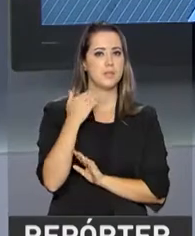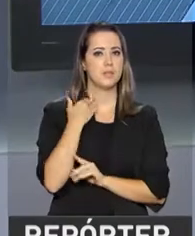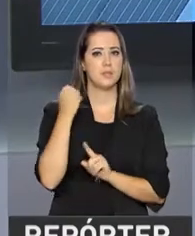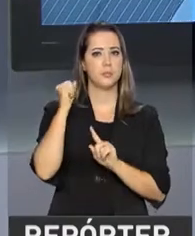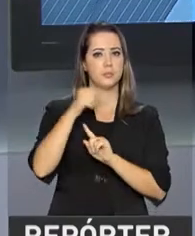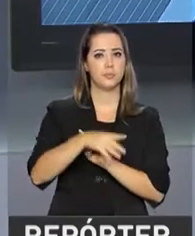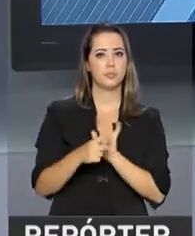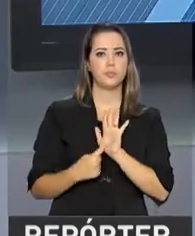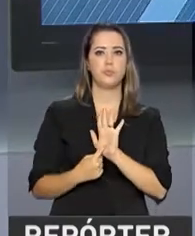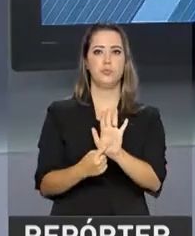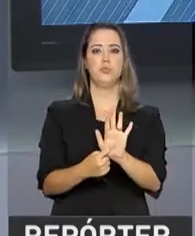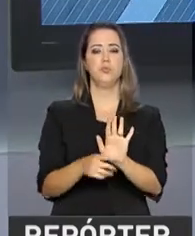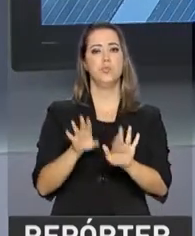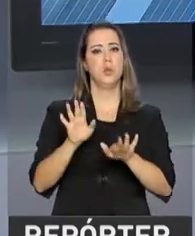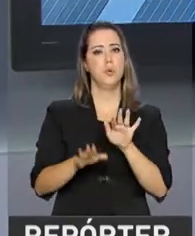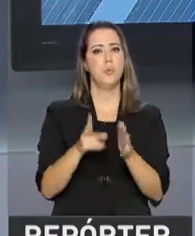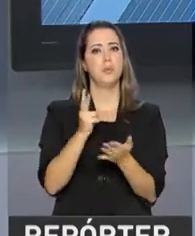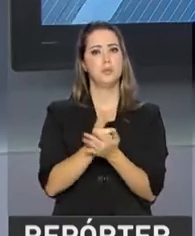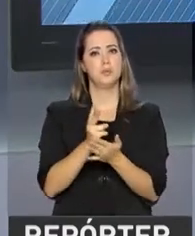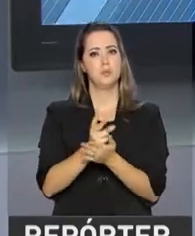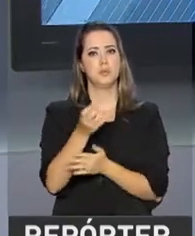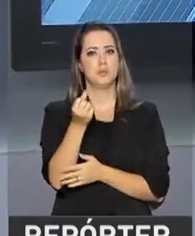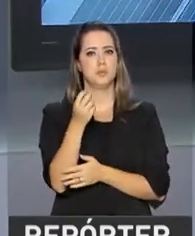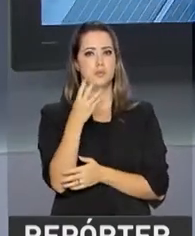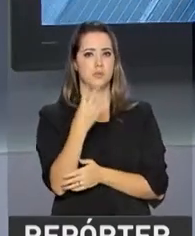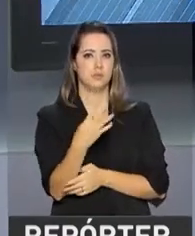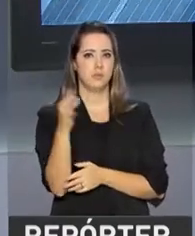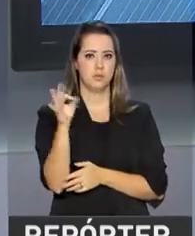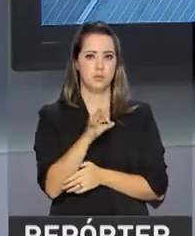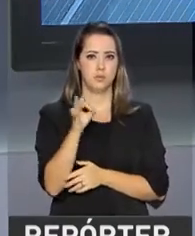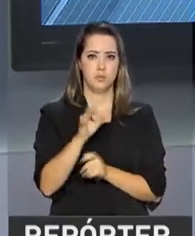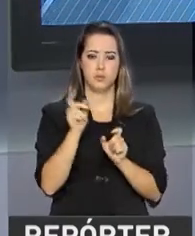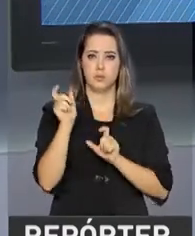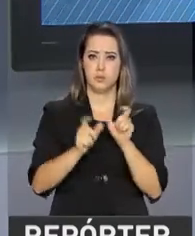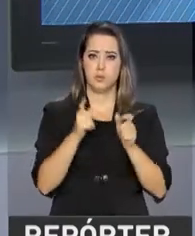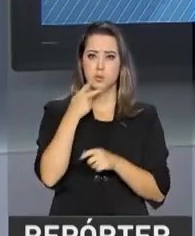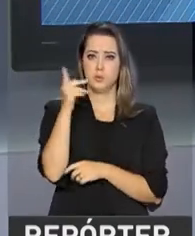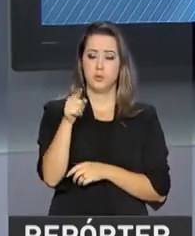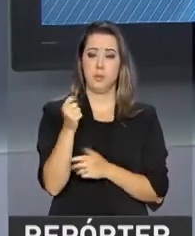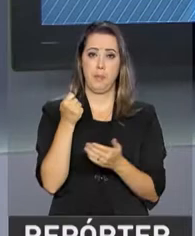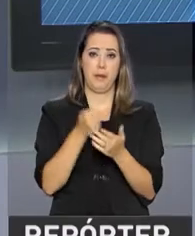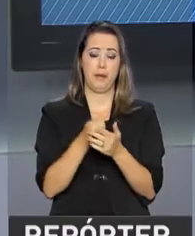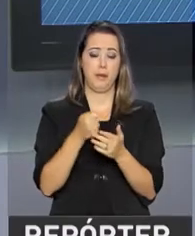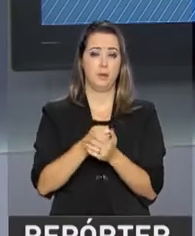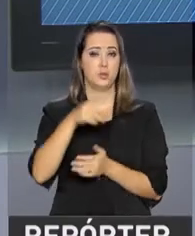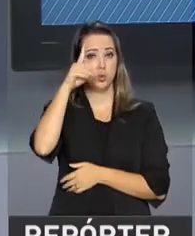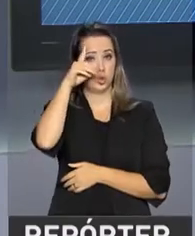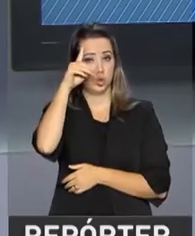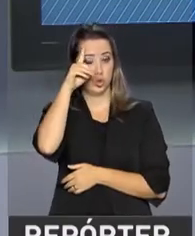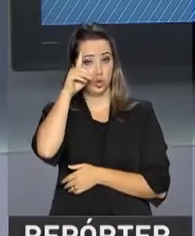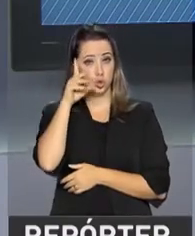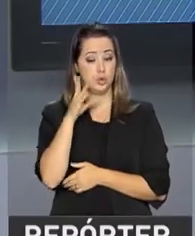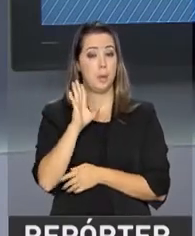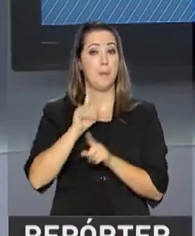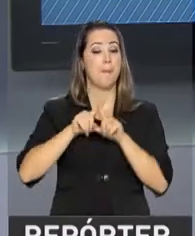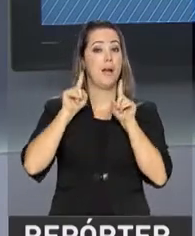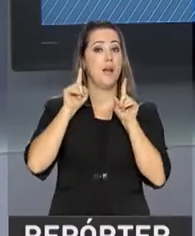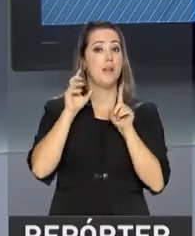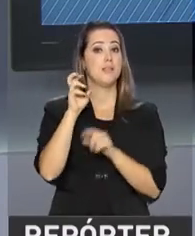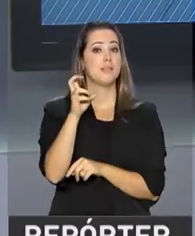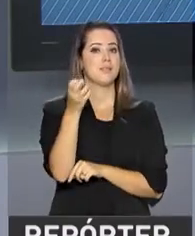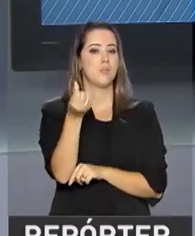revelou que embora 64% dos brasileiros afirma em pagar suas contas em dia 56%